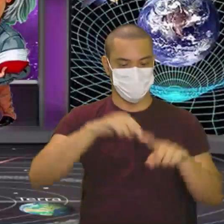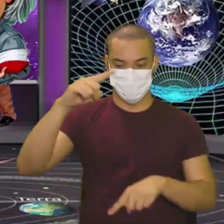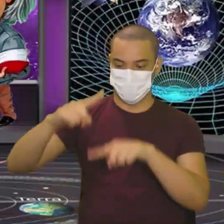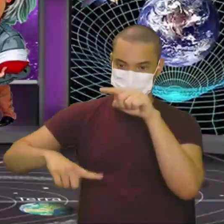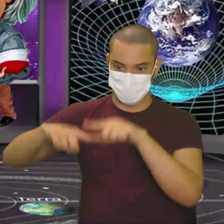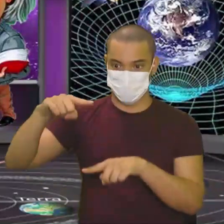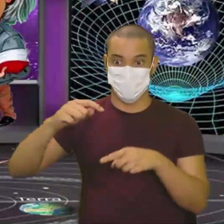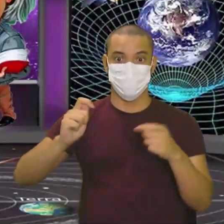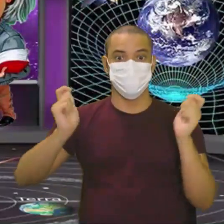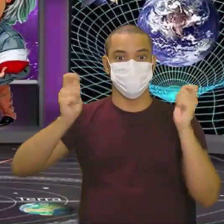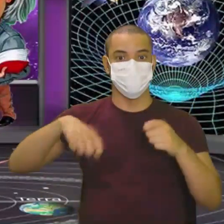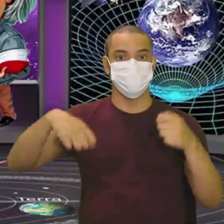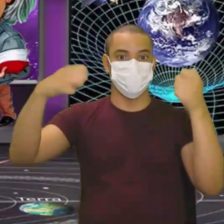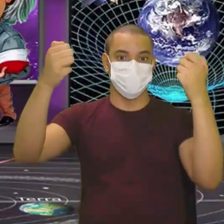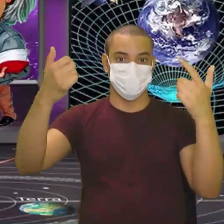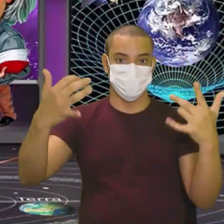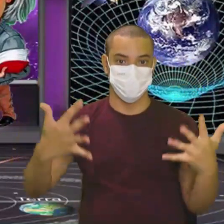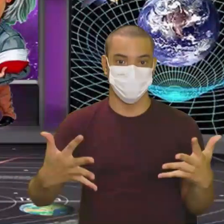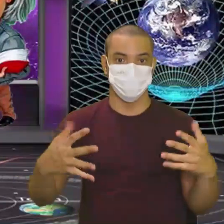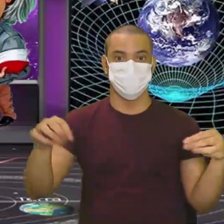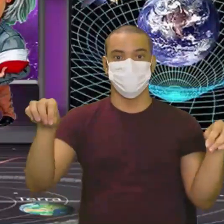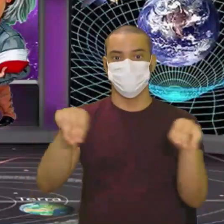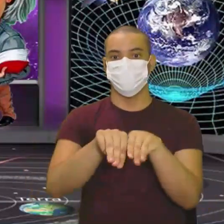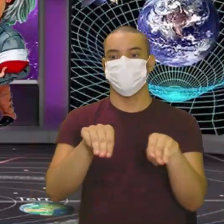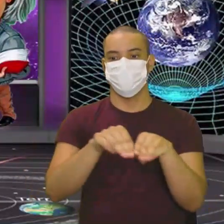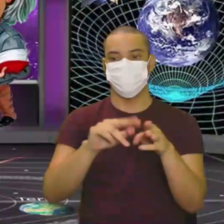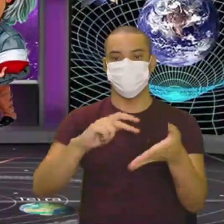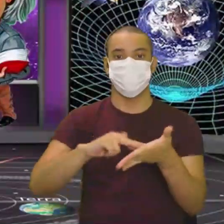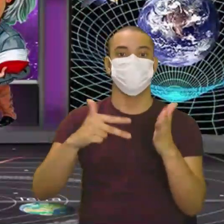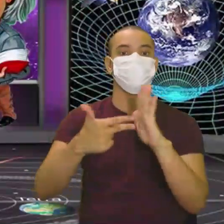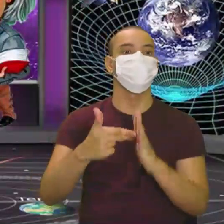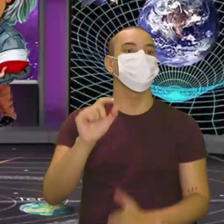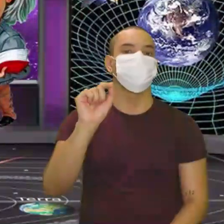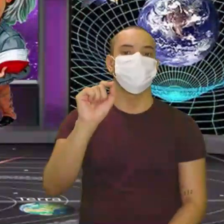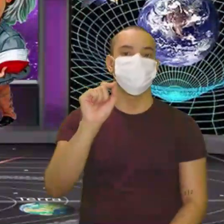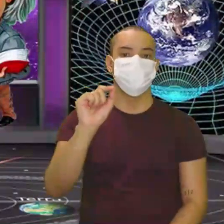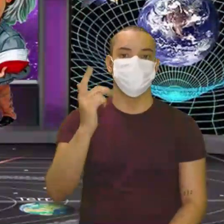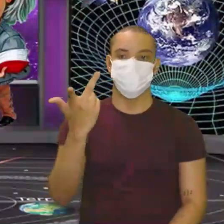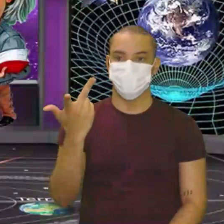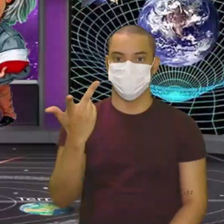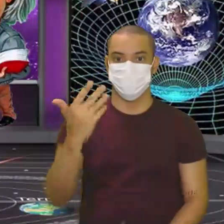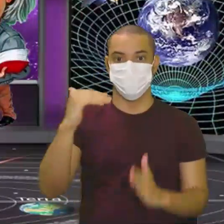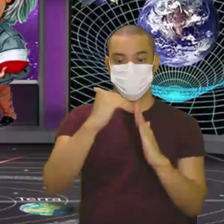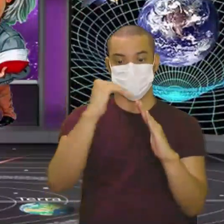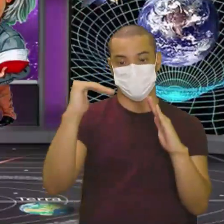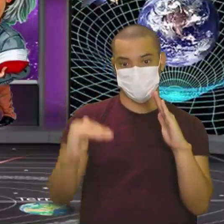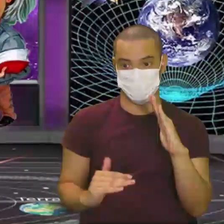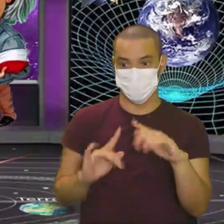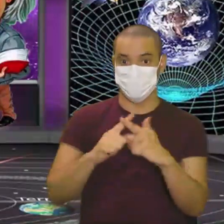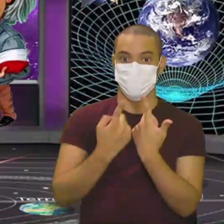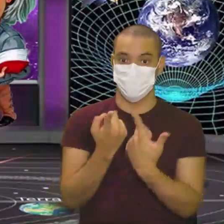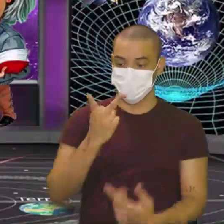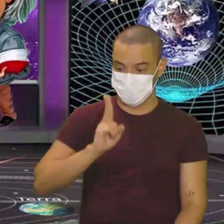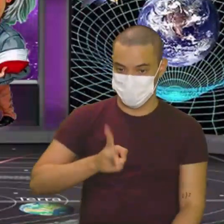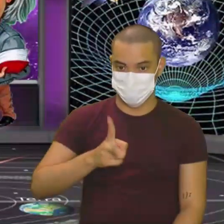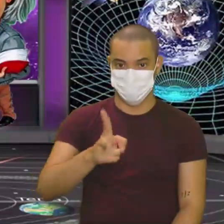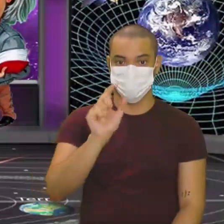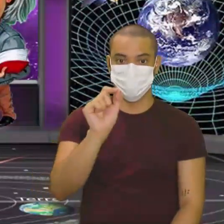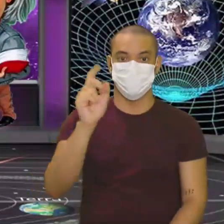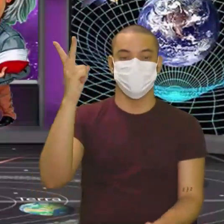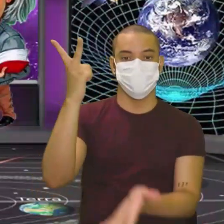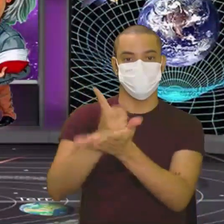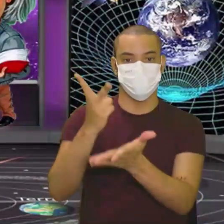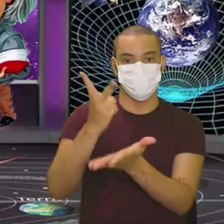eu poderia falar que a força magnética de atração ela ia ser o que menor mas continuaria